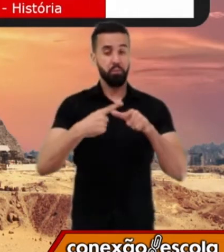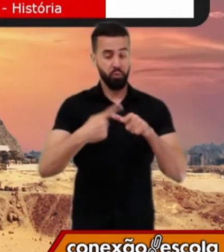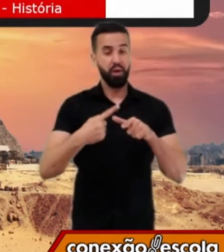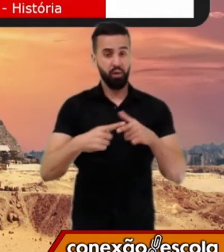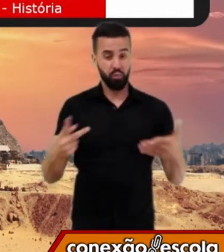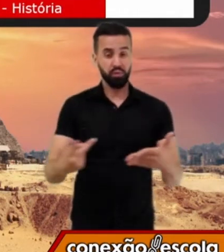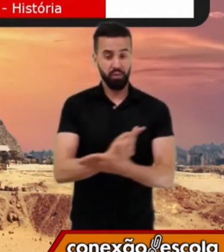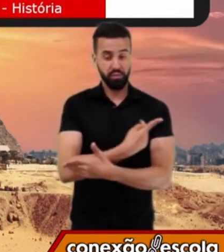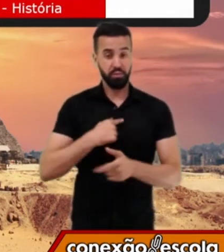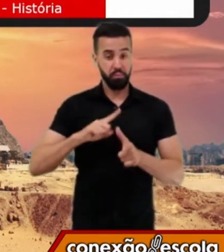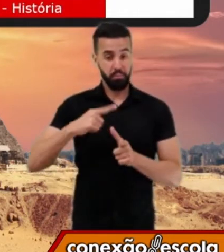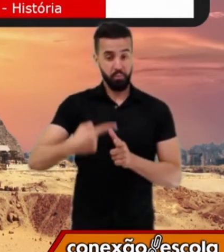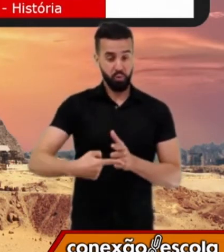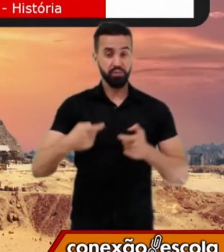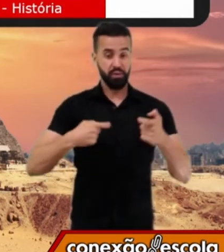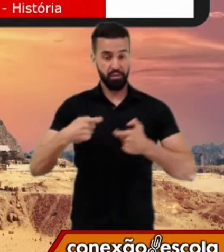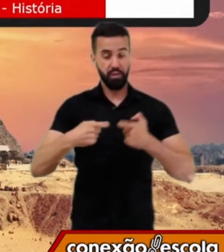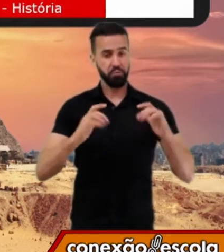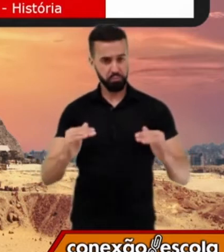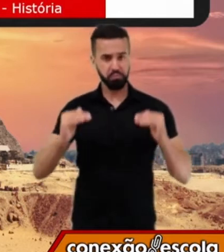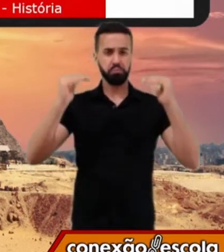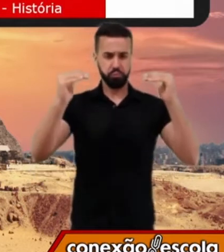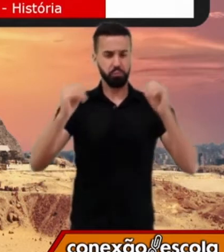tomadas pós essas guerras.